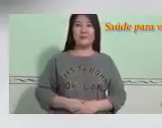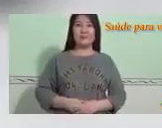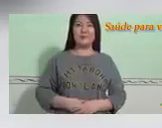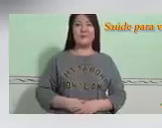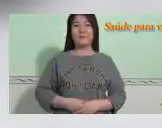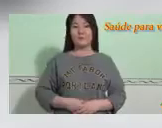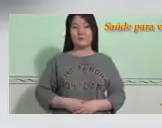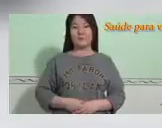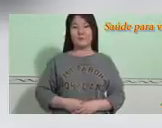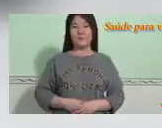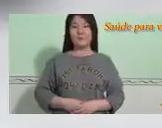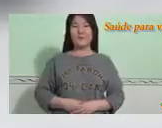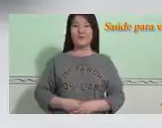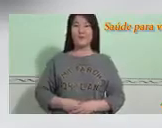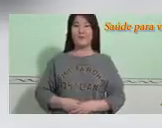invisíveis